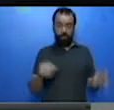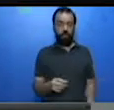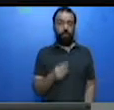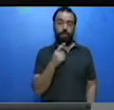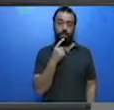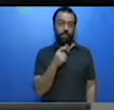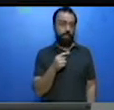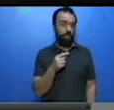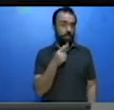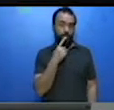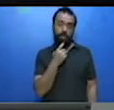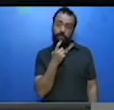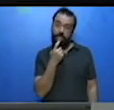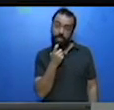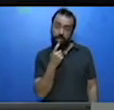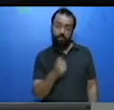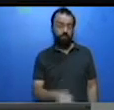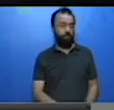3.